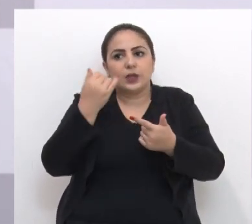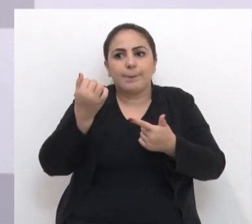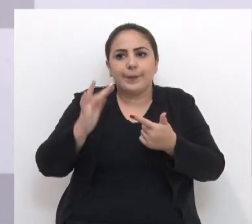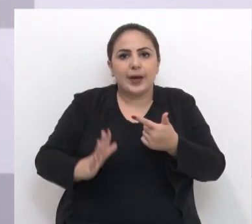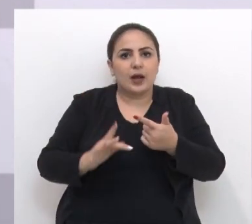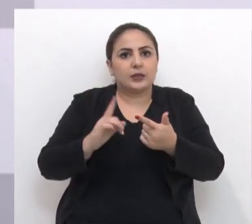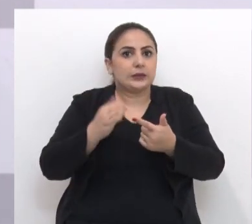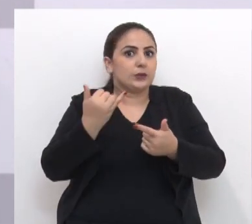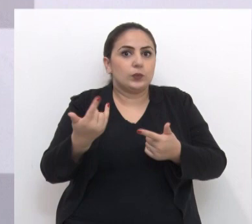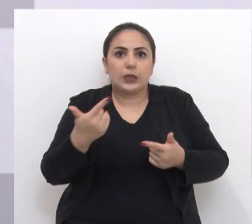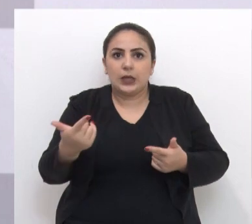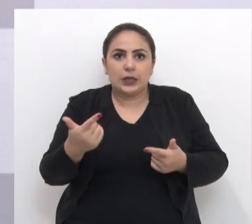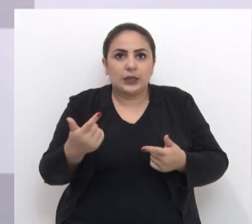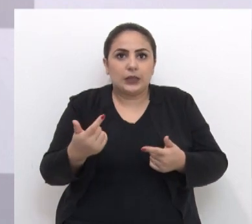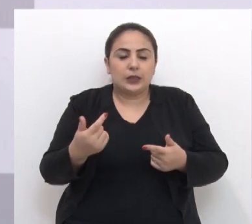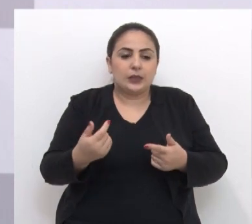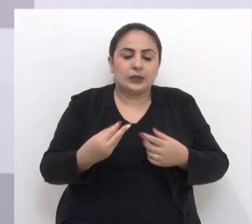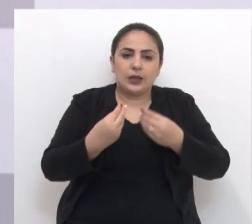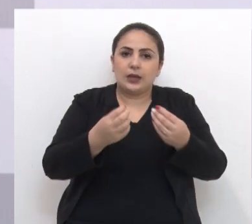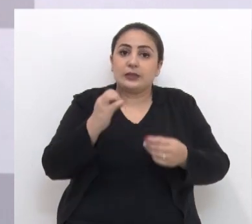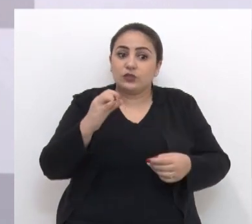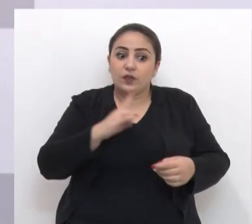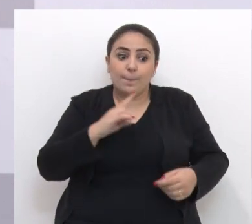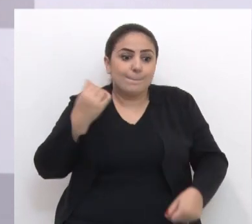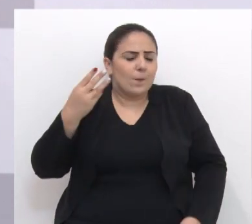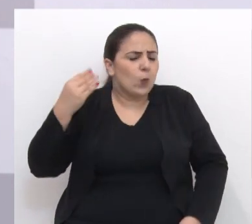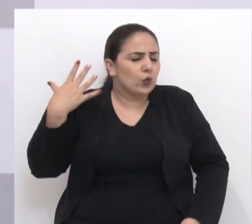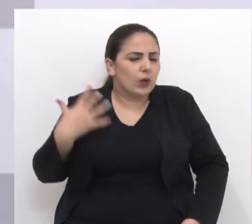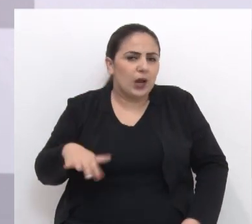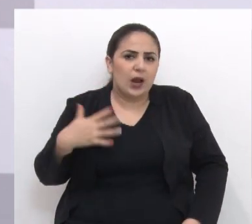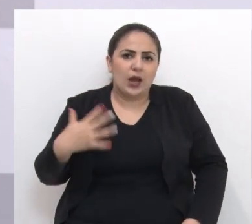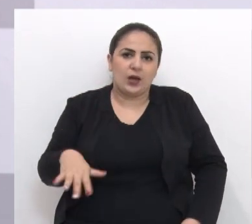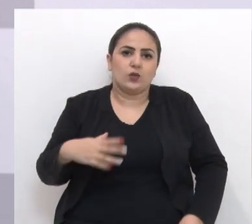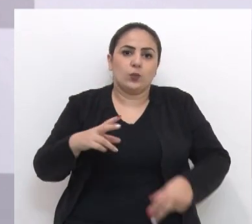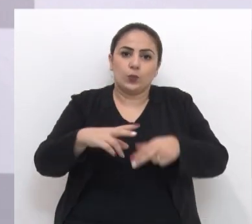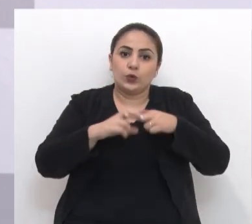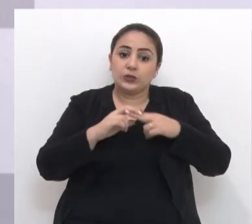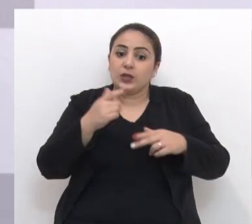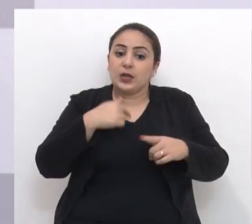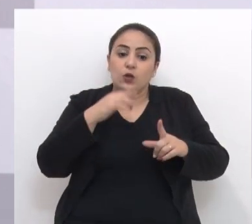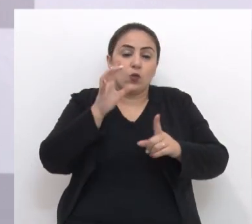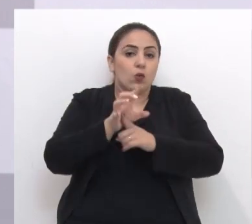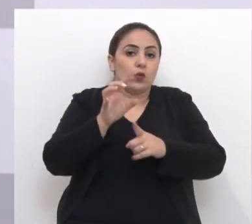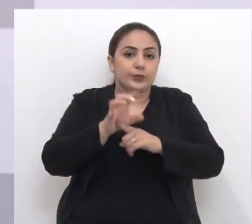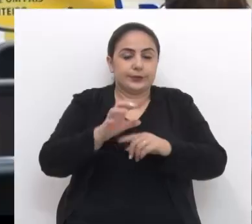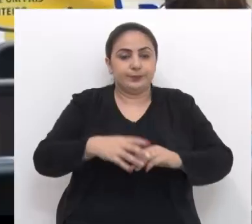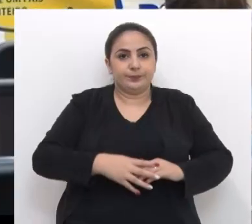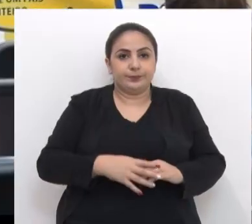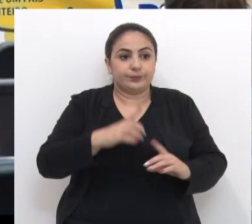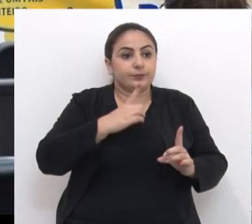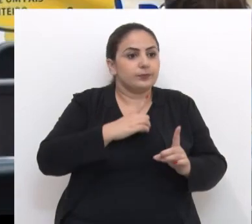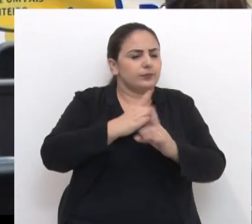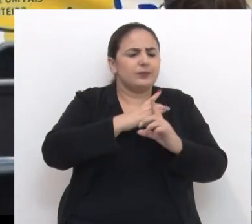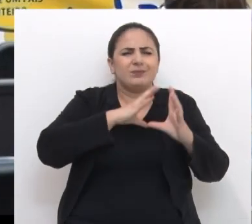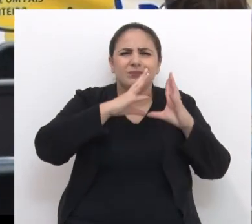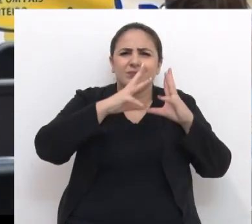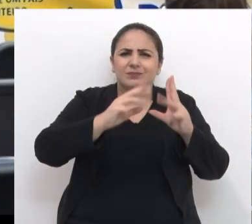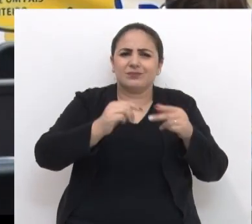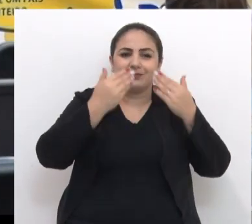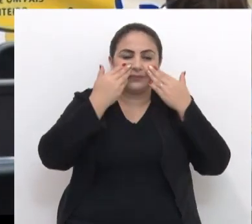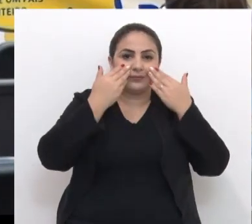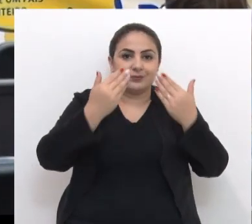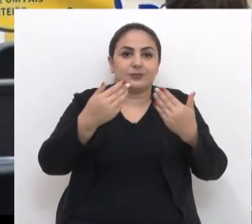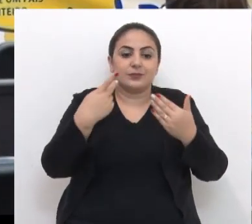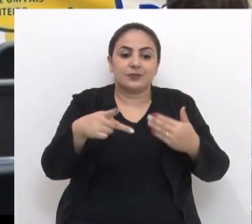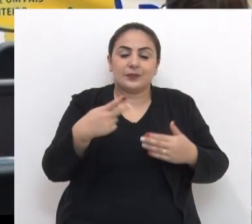barato, se ele não vai ter a entrega? E se tiver, será muito caro, muito caro. Então, por isso que eu sou contra. Indo ao encontro de tudo que